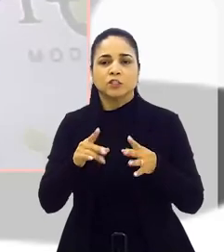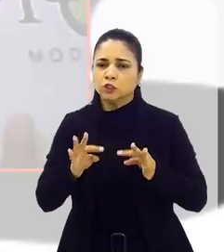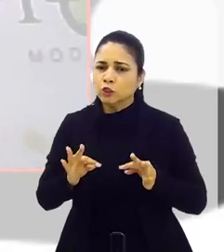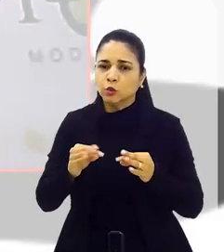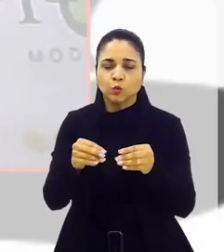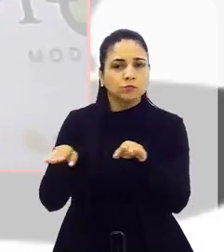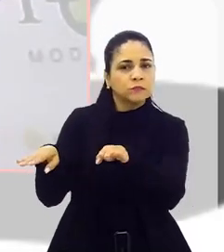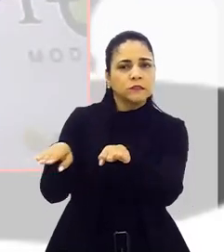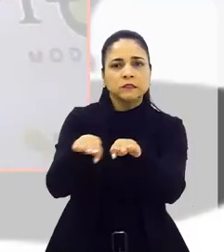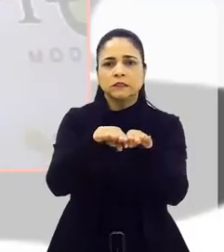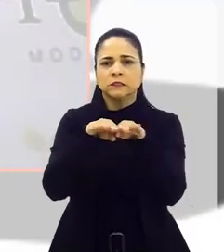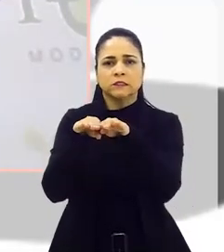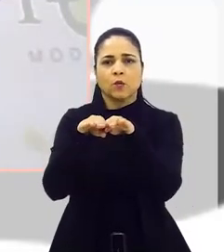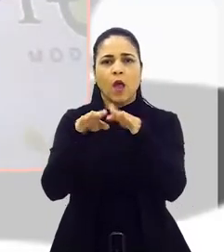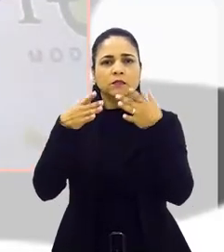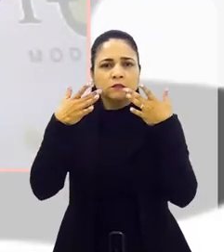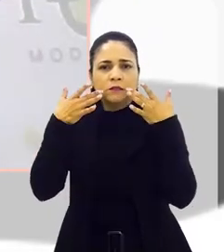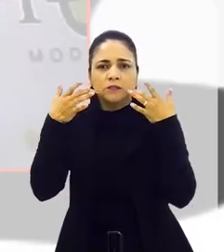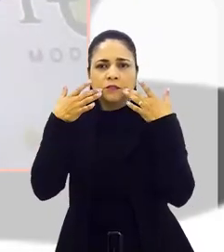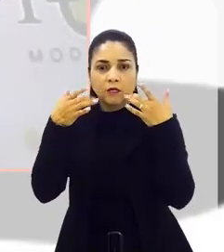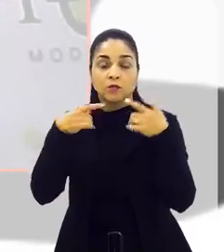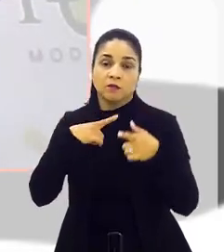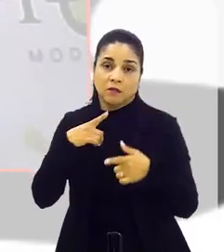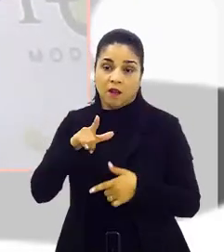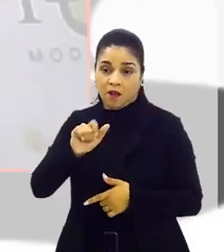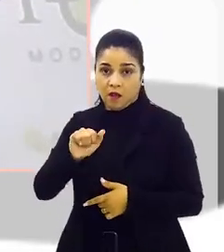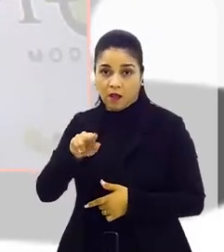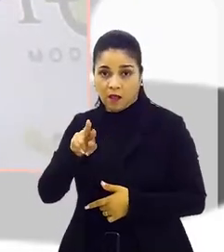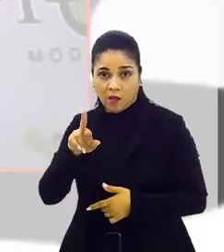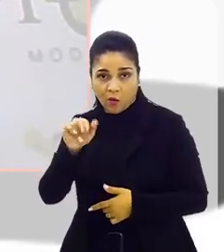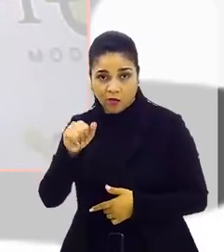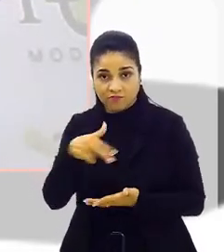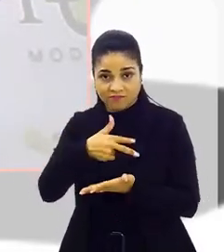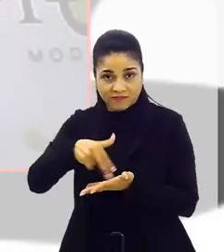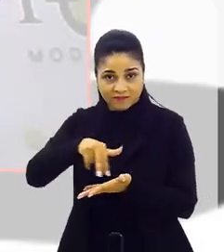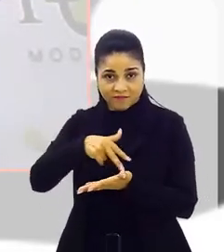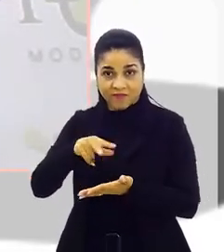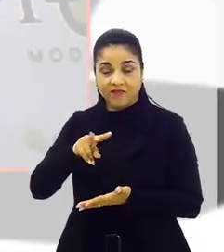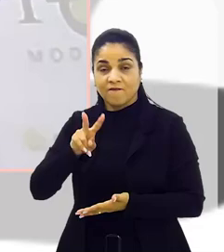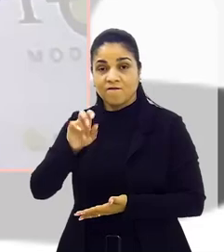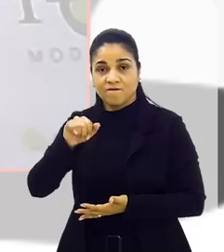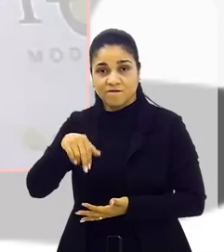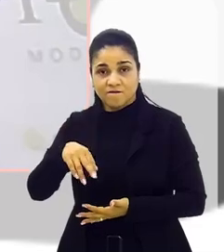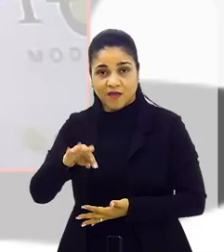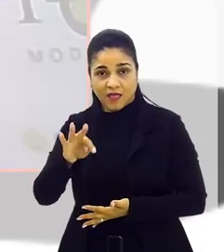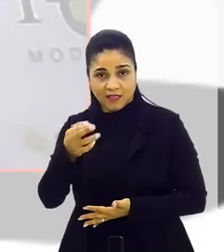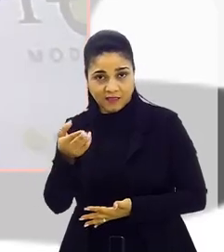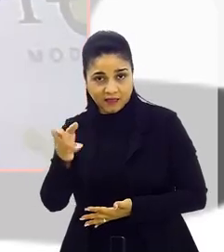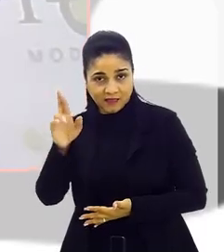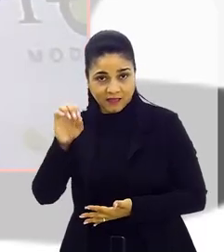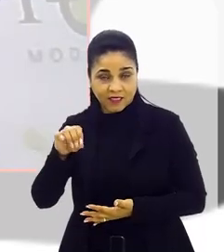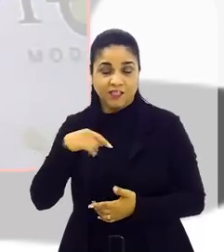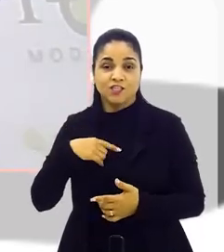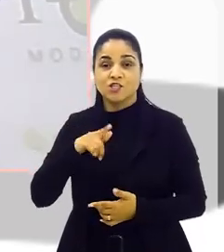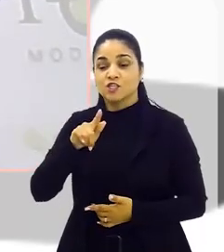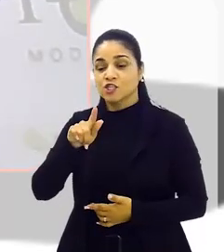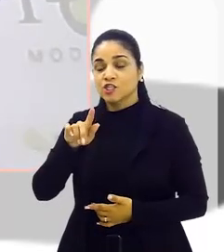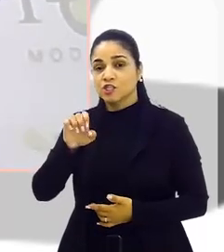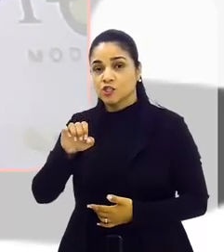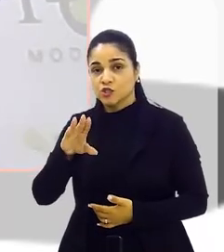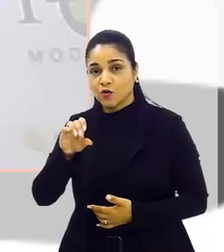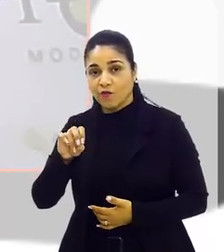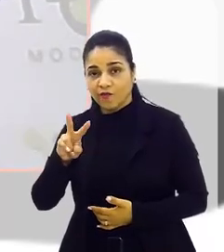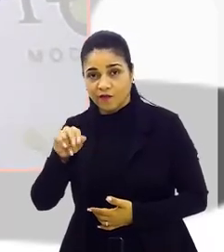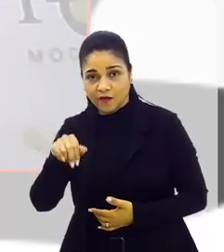e todos brilham da mesma forma. Nós temos a Laura que dança a dança do ventre. A gente tem a Giovana Bier